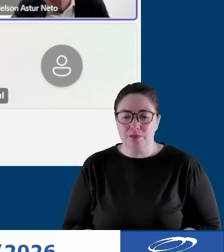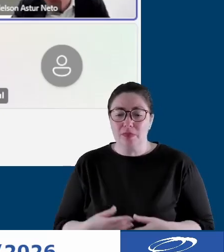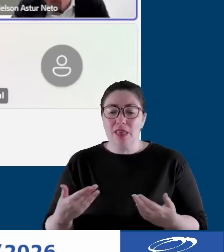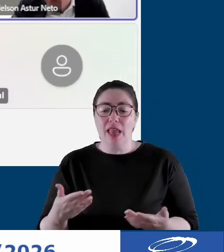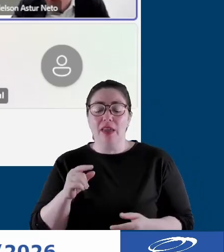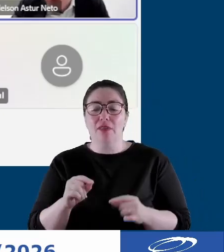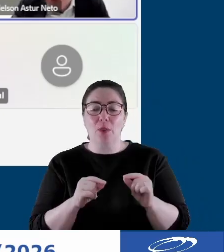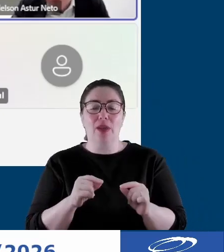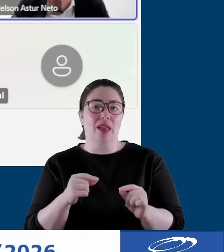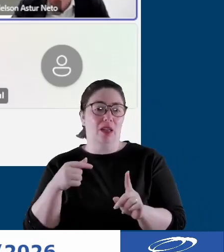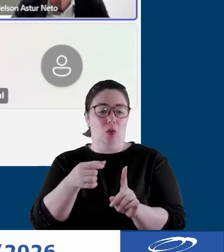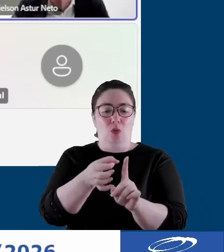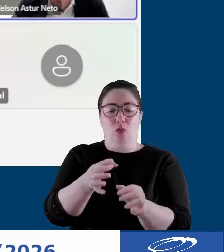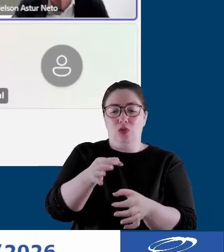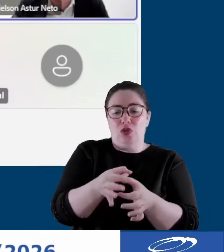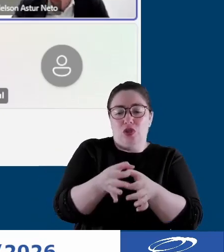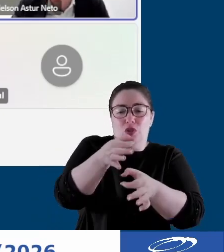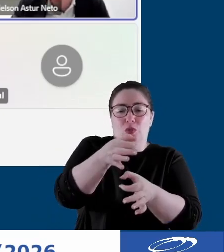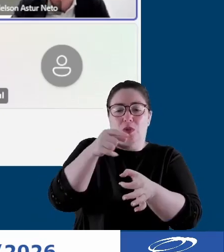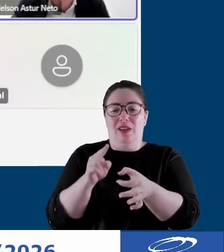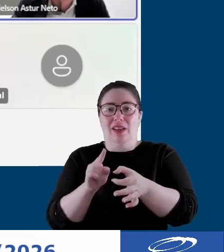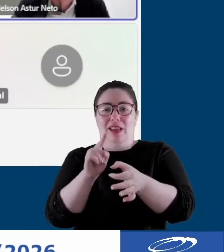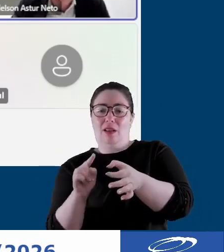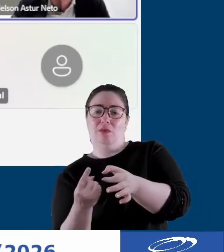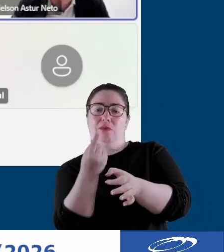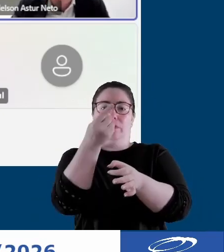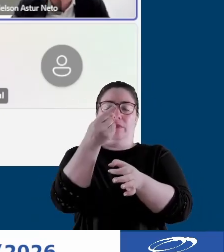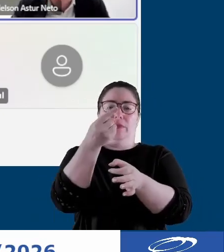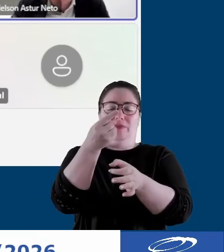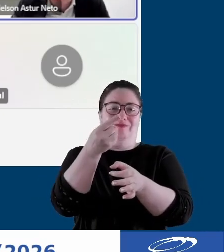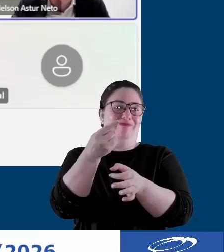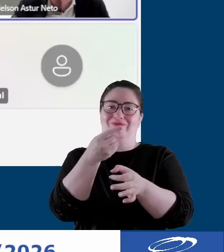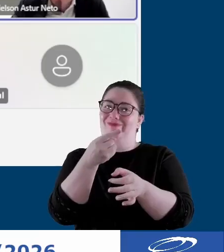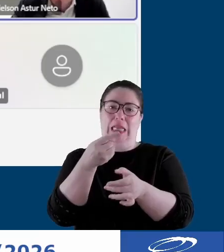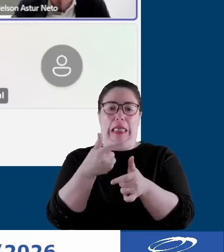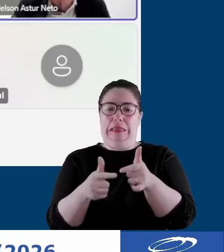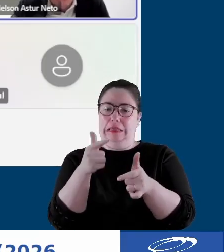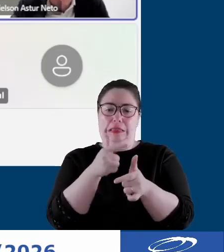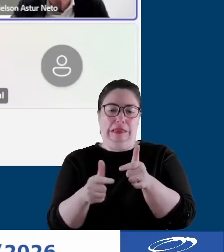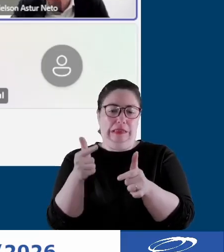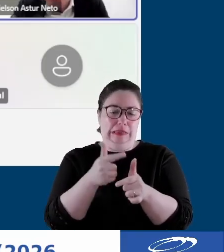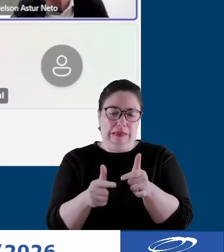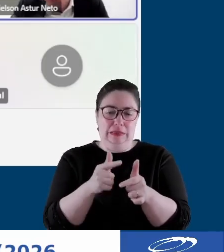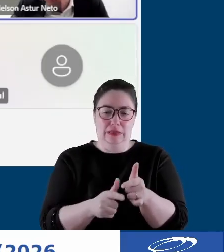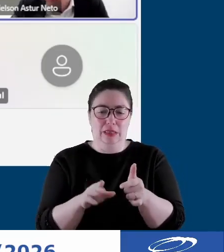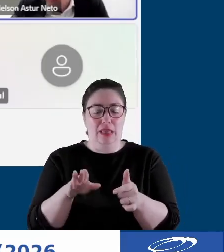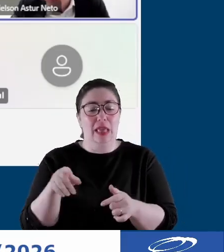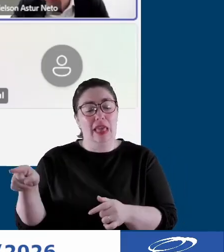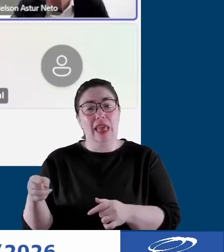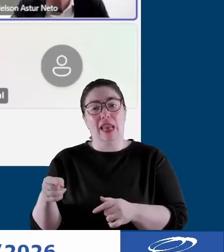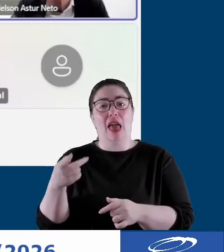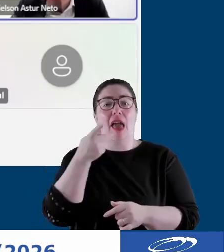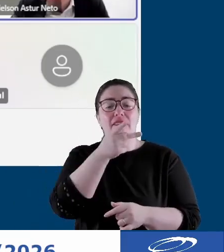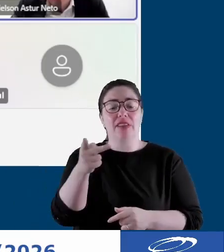falha juncional com uma cifotização juncional. Esse paciente foi feita uma revisão só por via posterior,